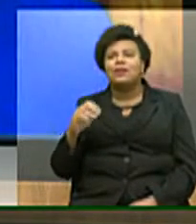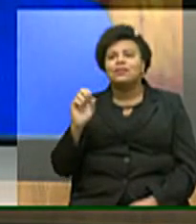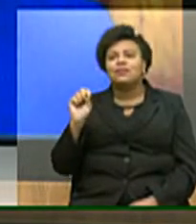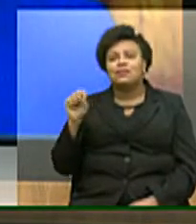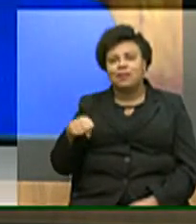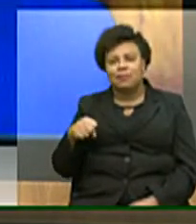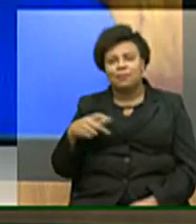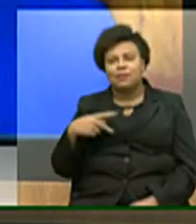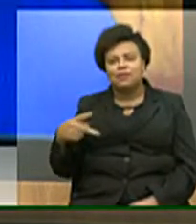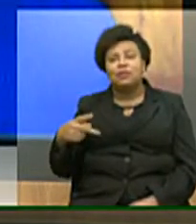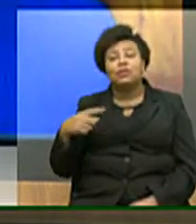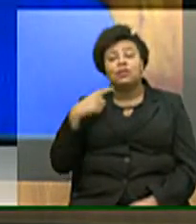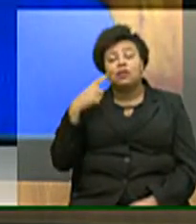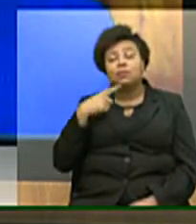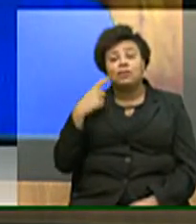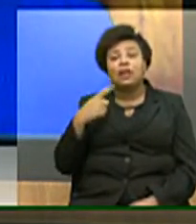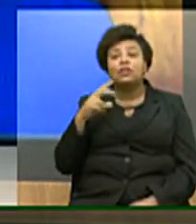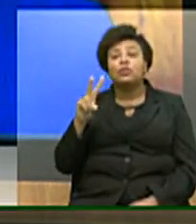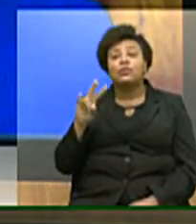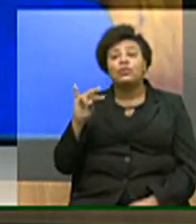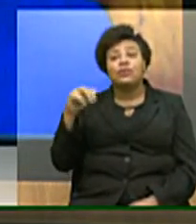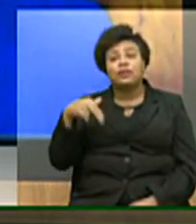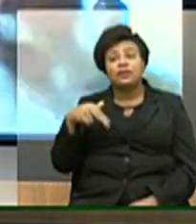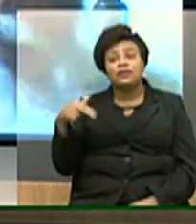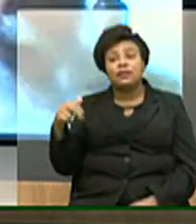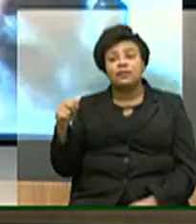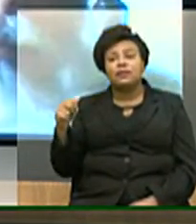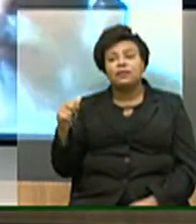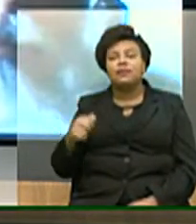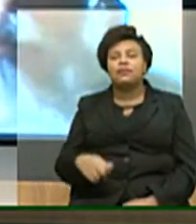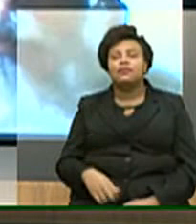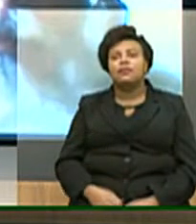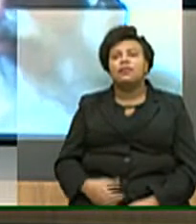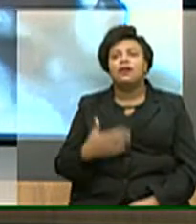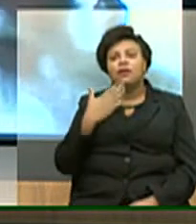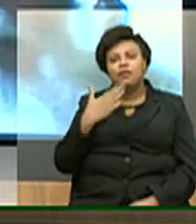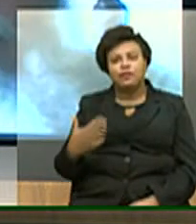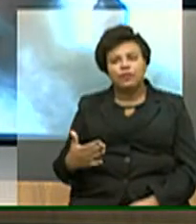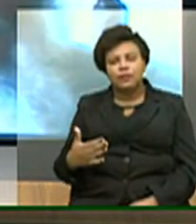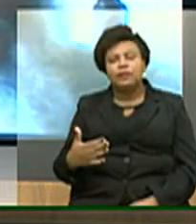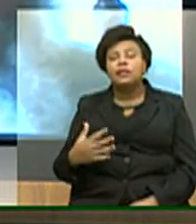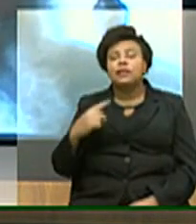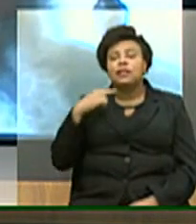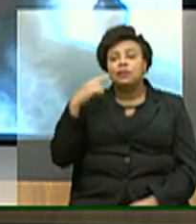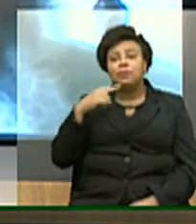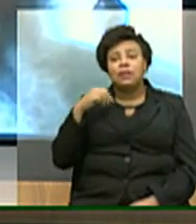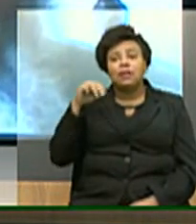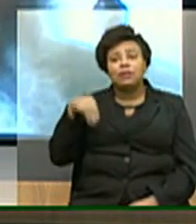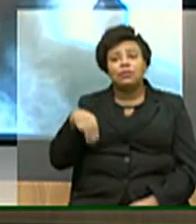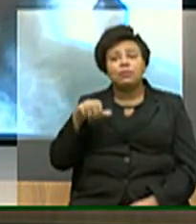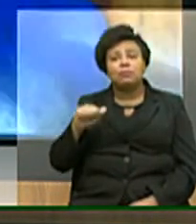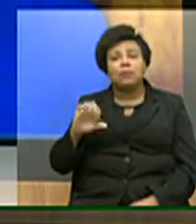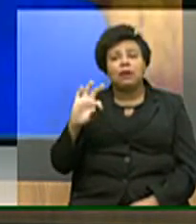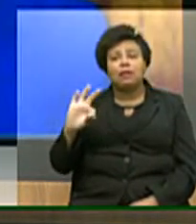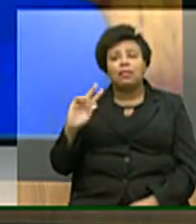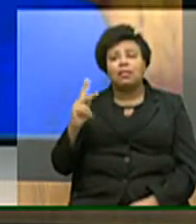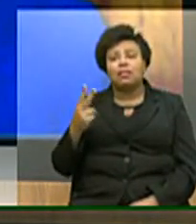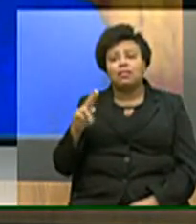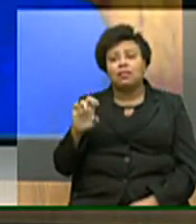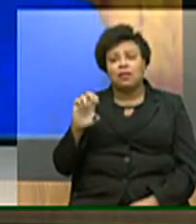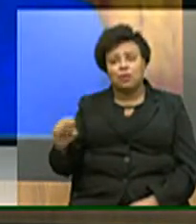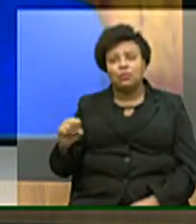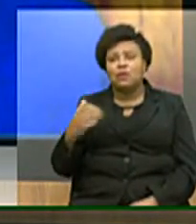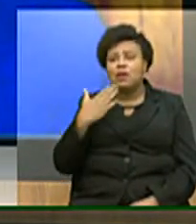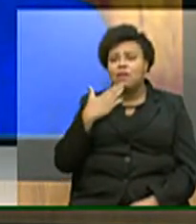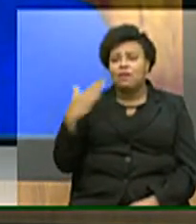presidente. Deputado Luiz Henrique Viana. Favorável, presidente. Deputado Matheus Vesp. Favorável,